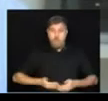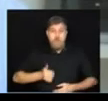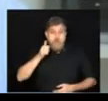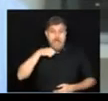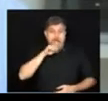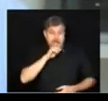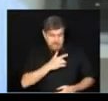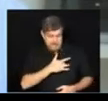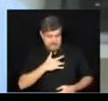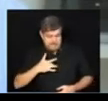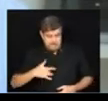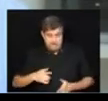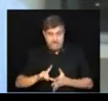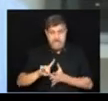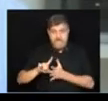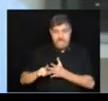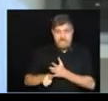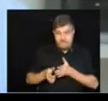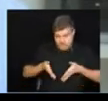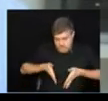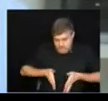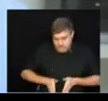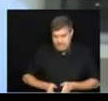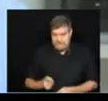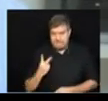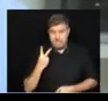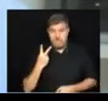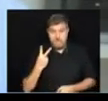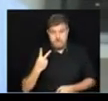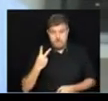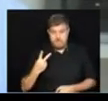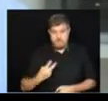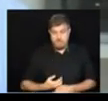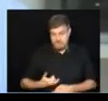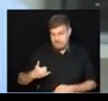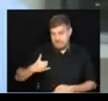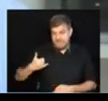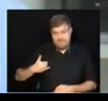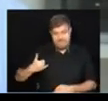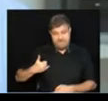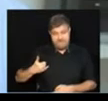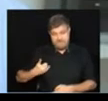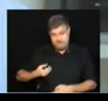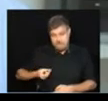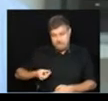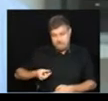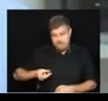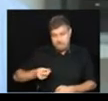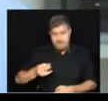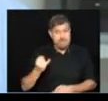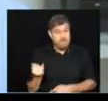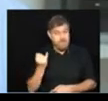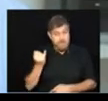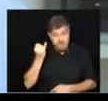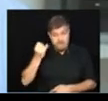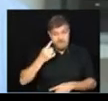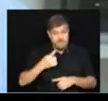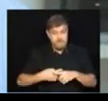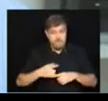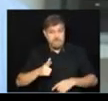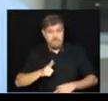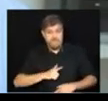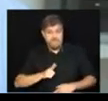e os 2 primeiros anos de vida são importantíssimos porque, entre outras questões, você tem o